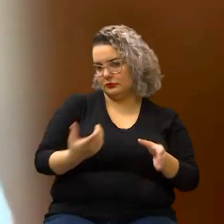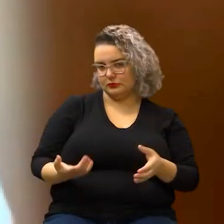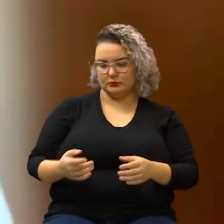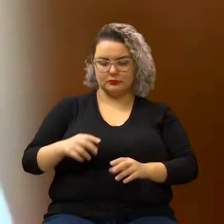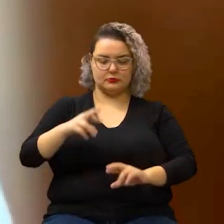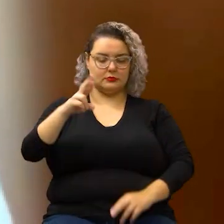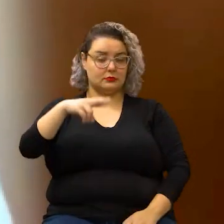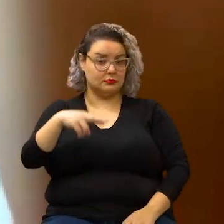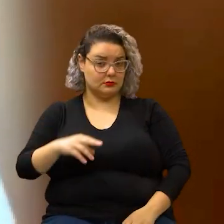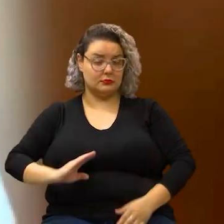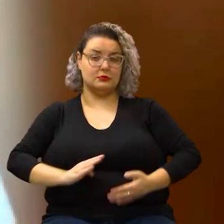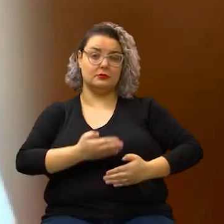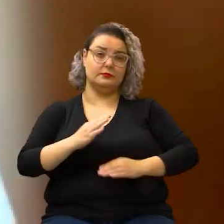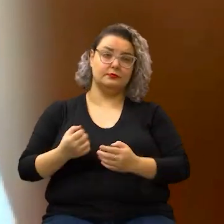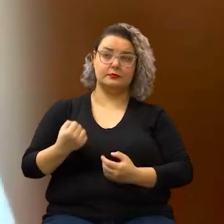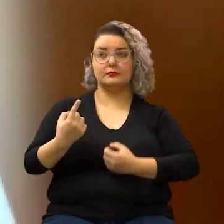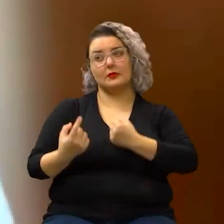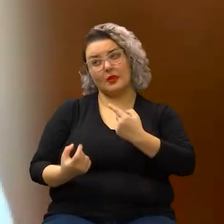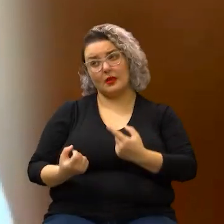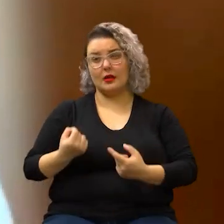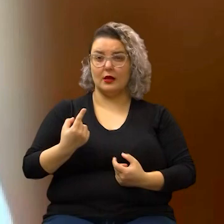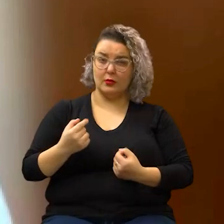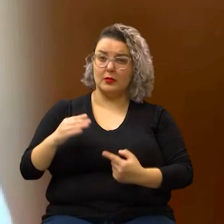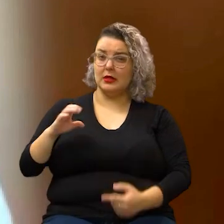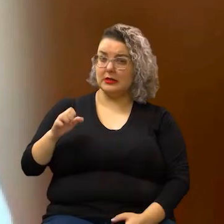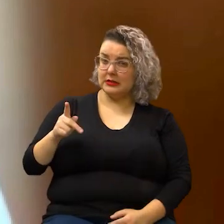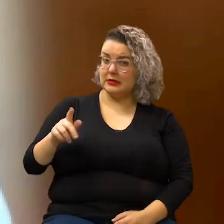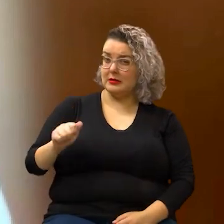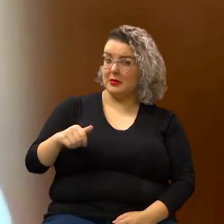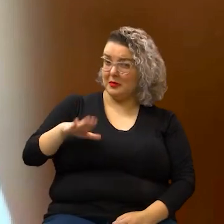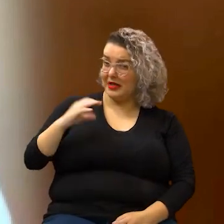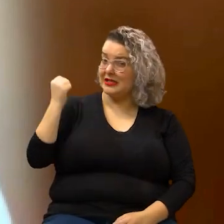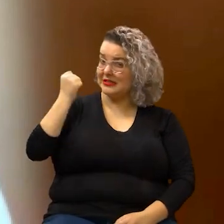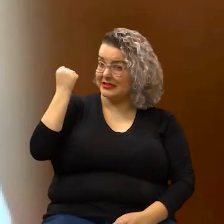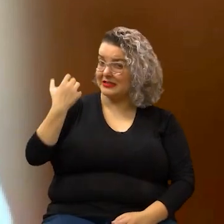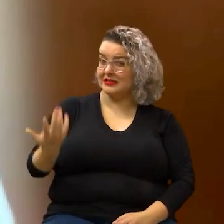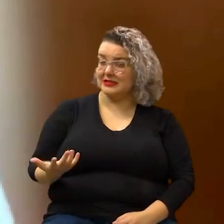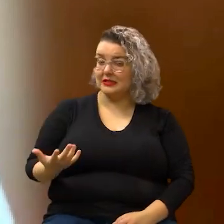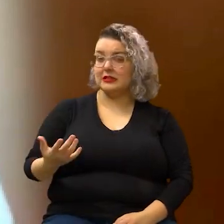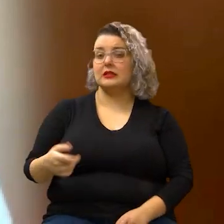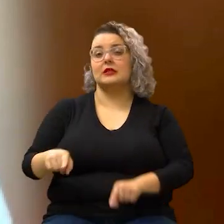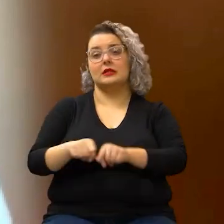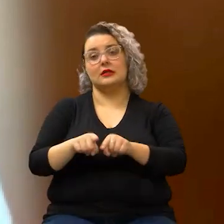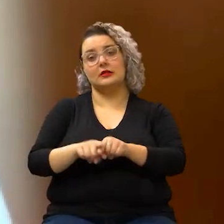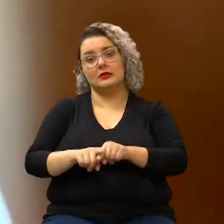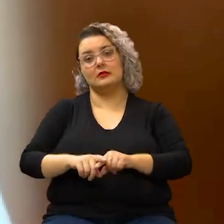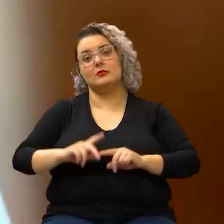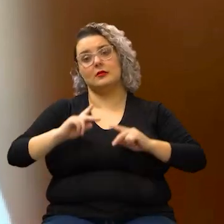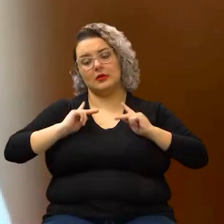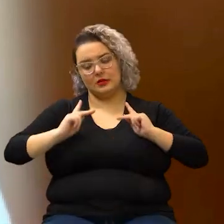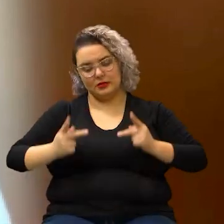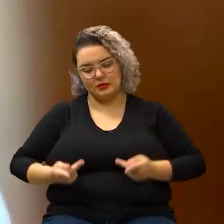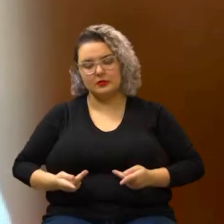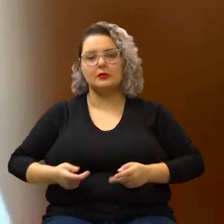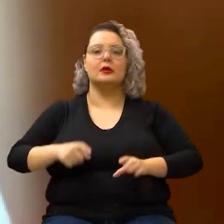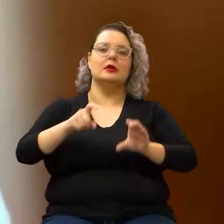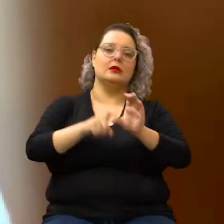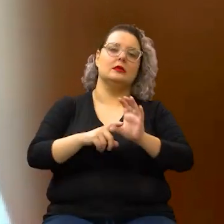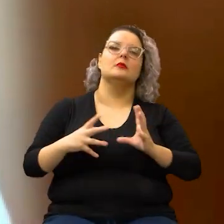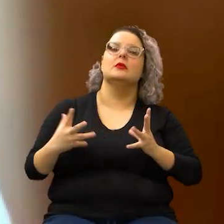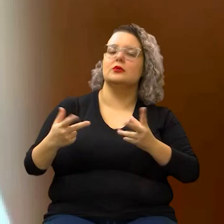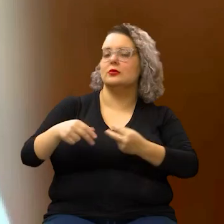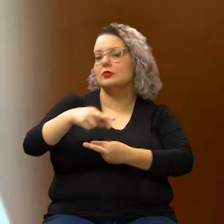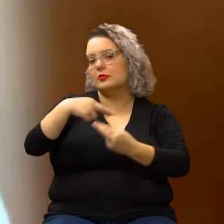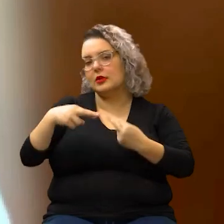da bactéria. Algumas cepas, elas são mais virulentas, e do hospedeiro, que somos nós, seres